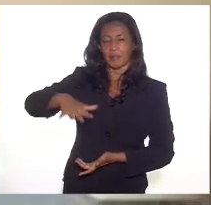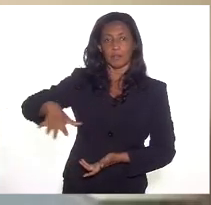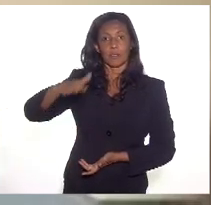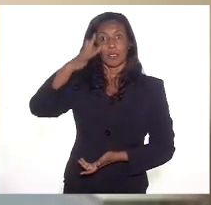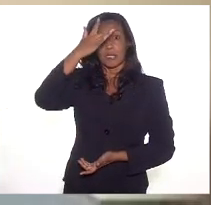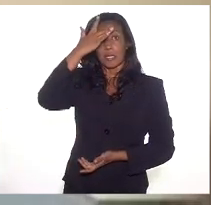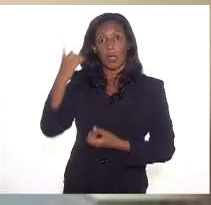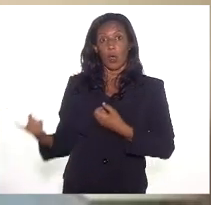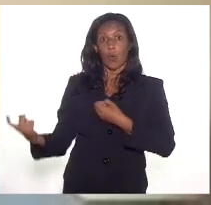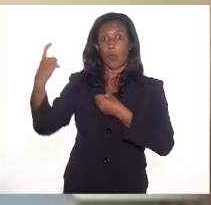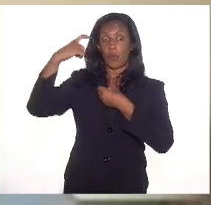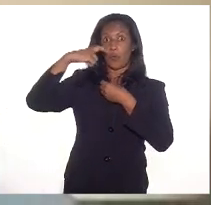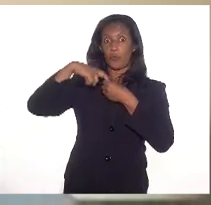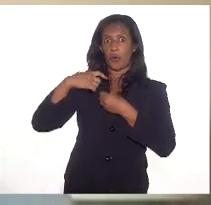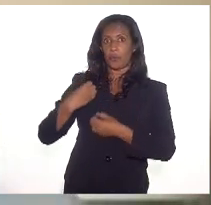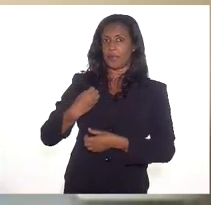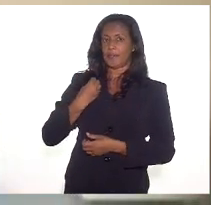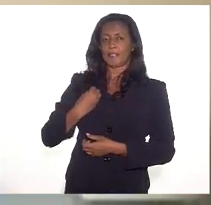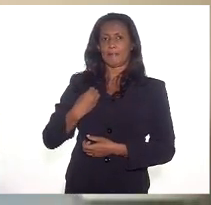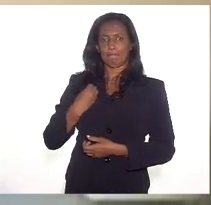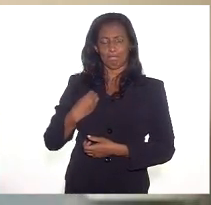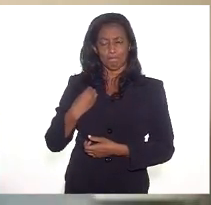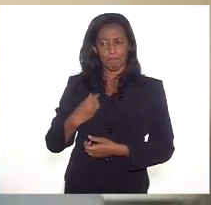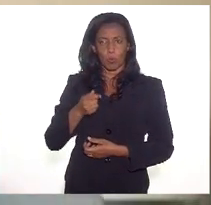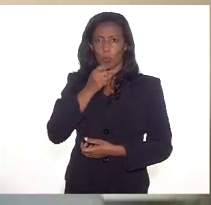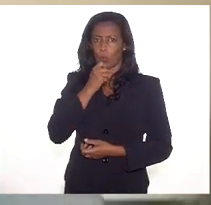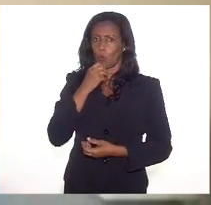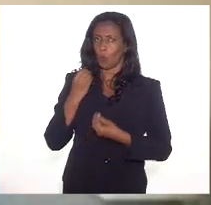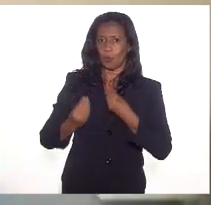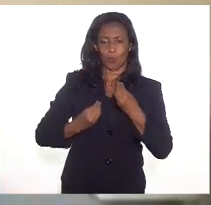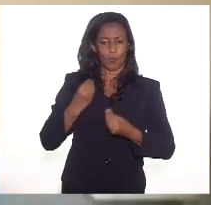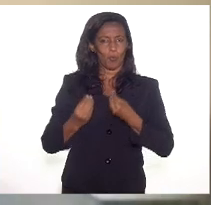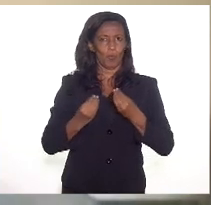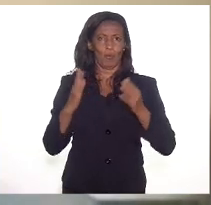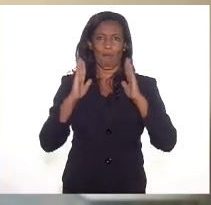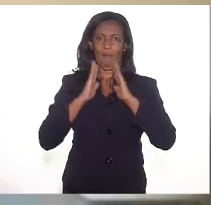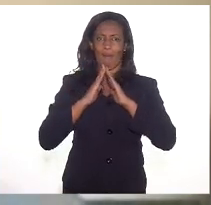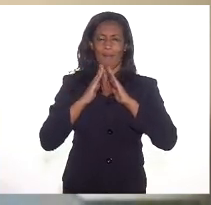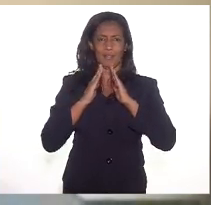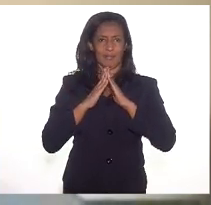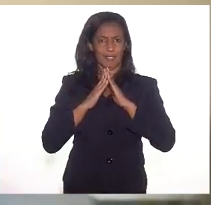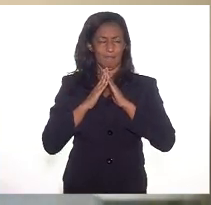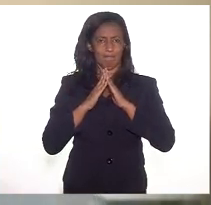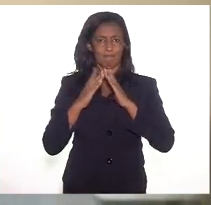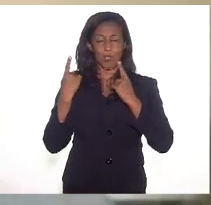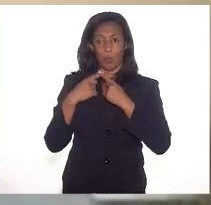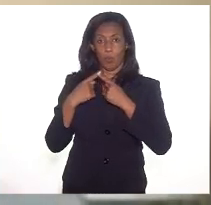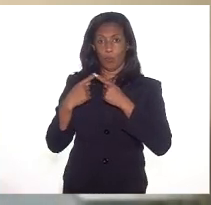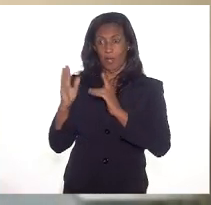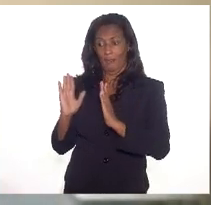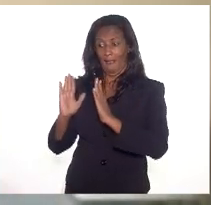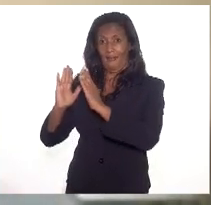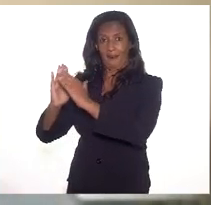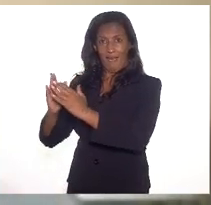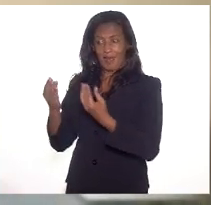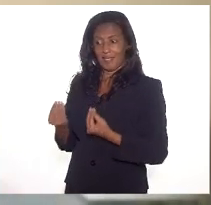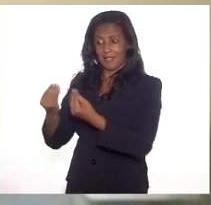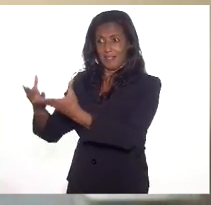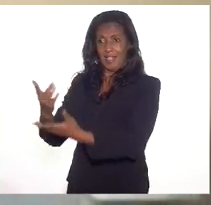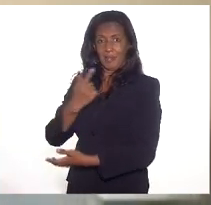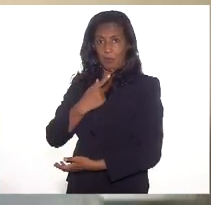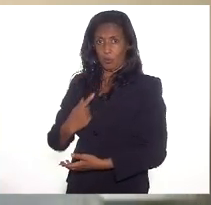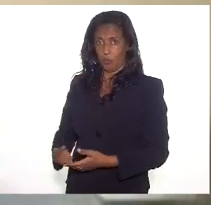pessoas voltam a viver numa condição de não ter mais moradia para viver, porque aquela habitação que estava destinada à habitação de